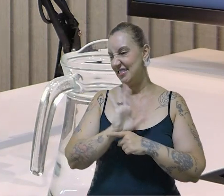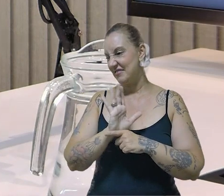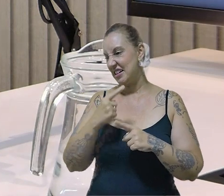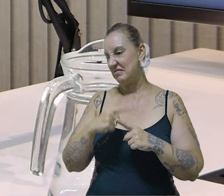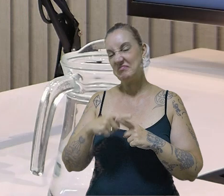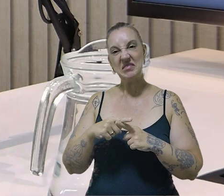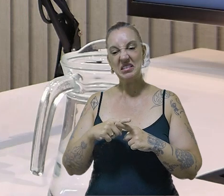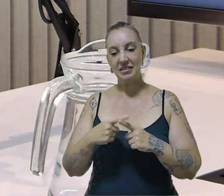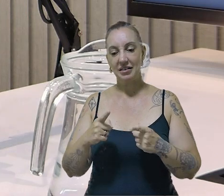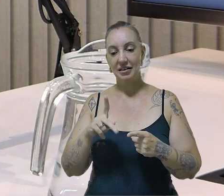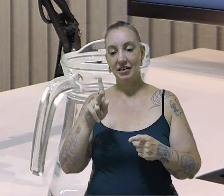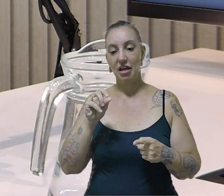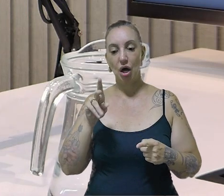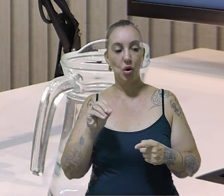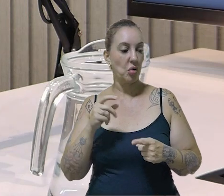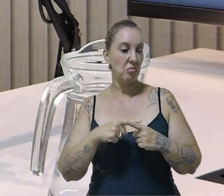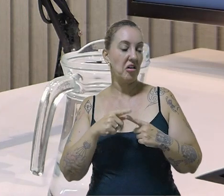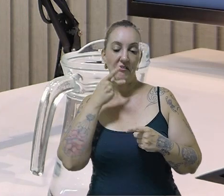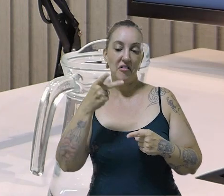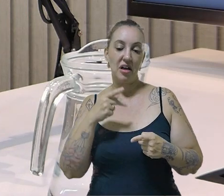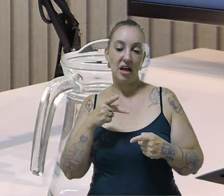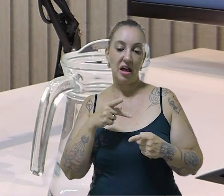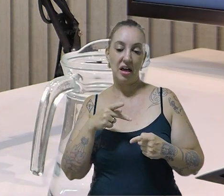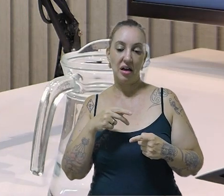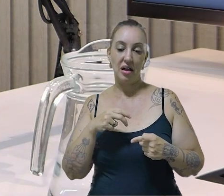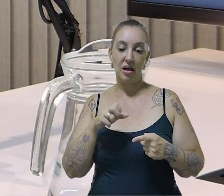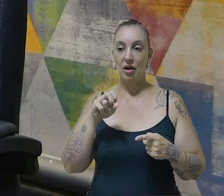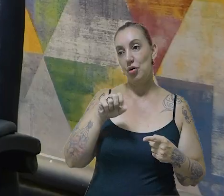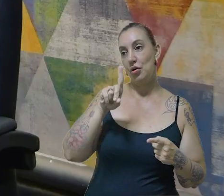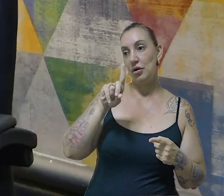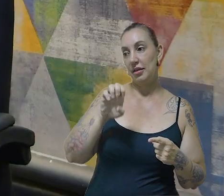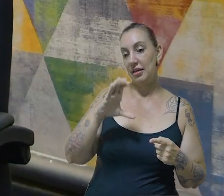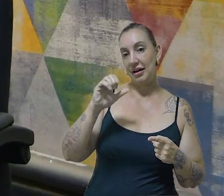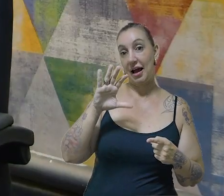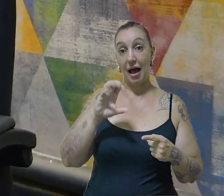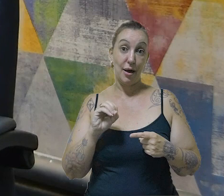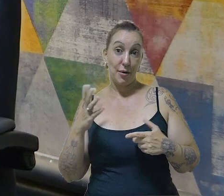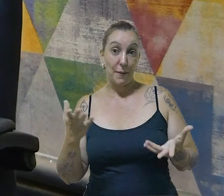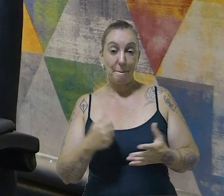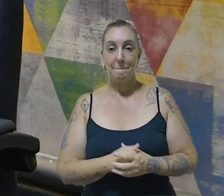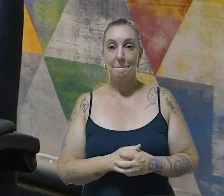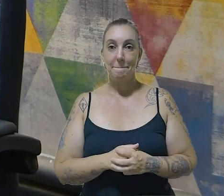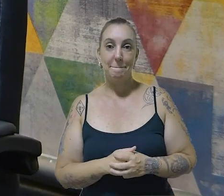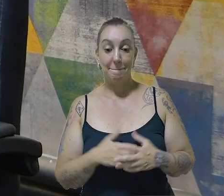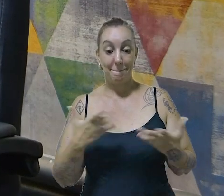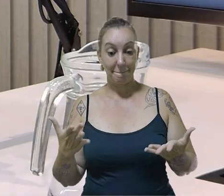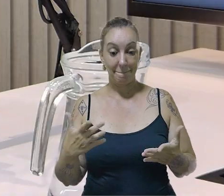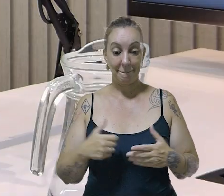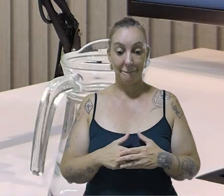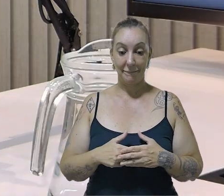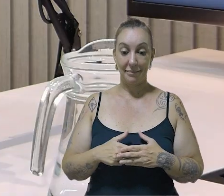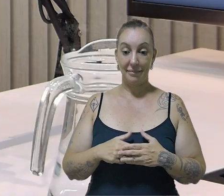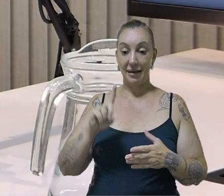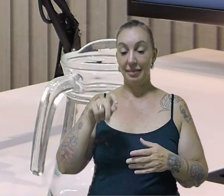por que que você não O kiko rezer vai falar por que que você não falou do h de Caio o k com é amigo do Leo que não e aí eu fiz